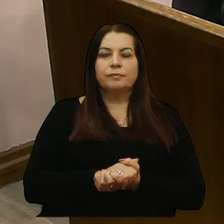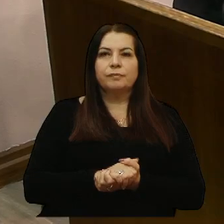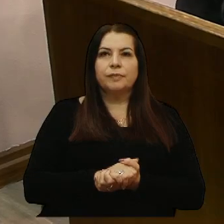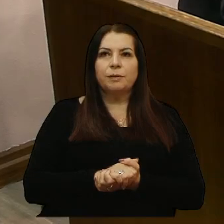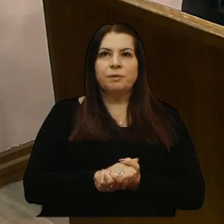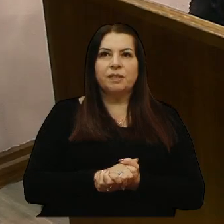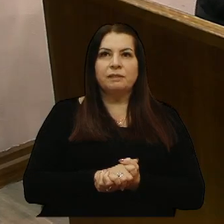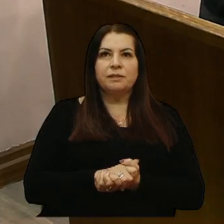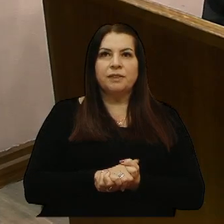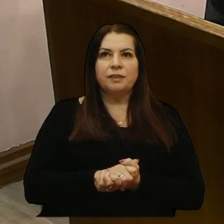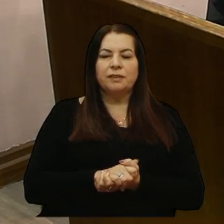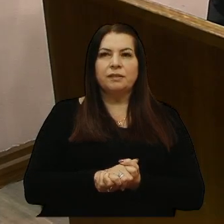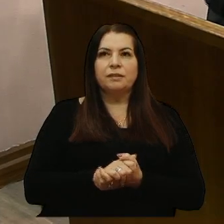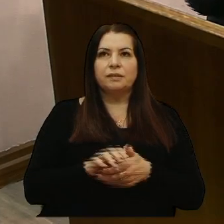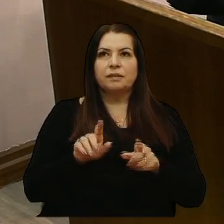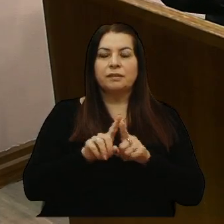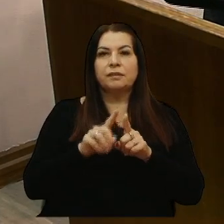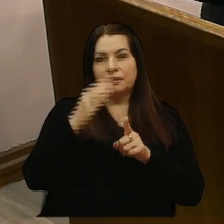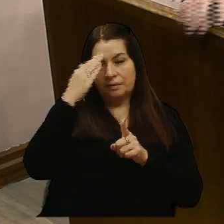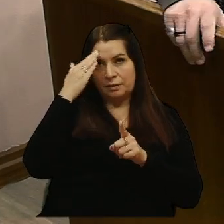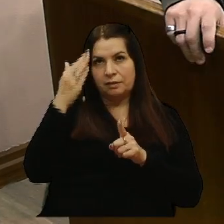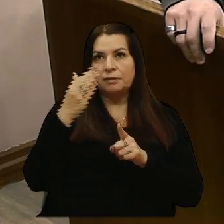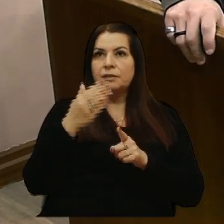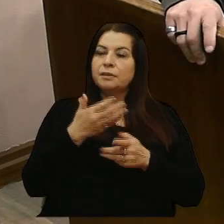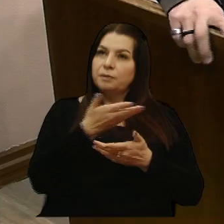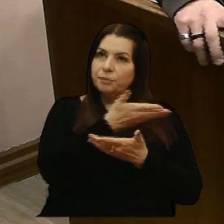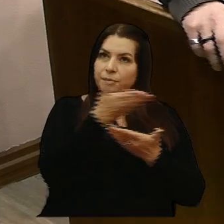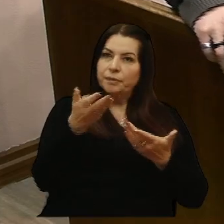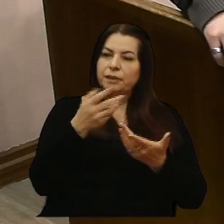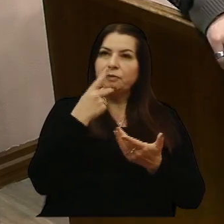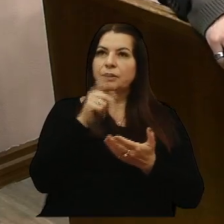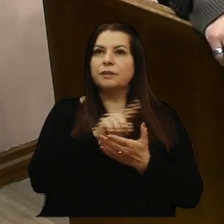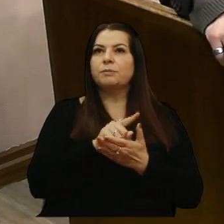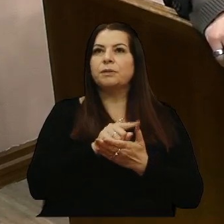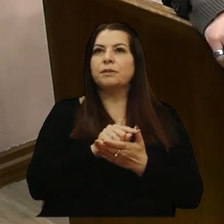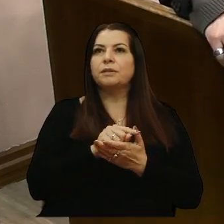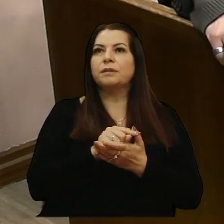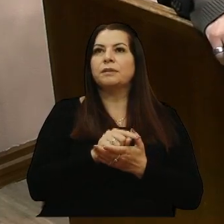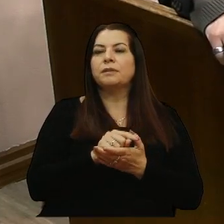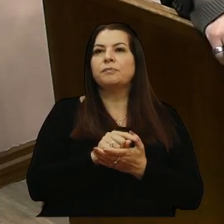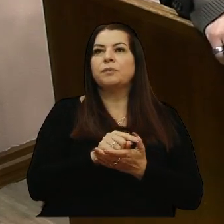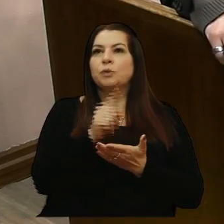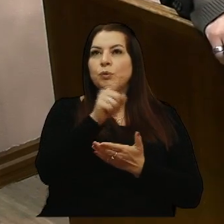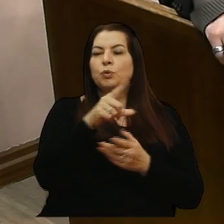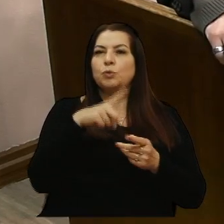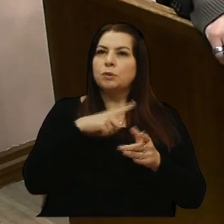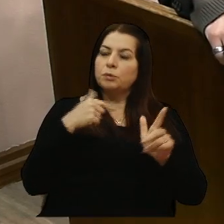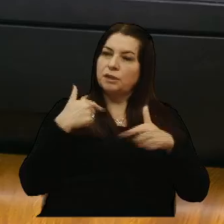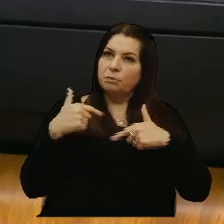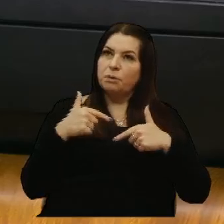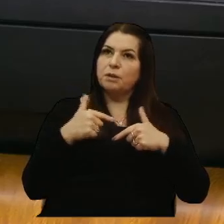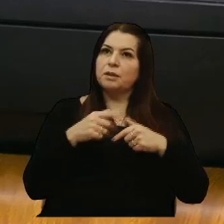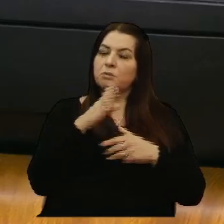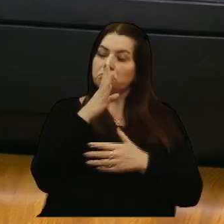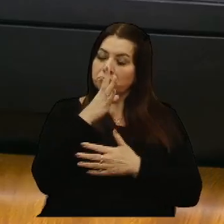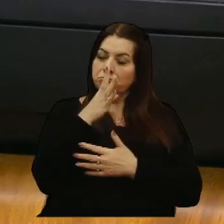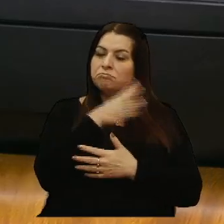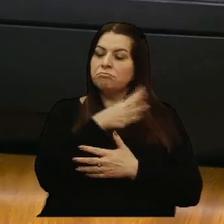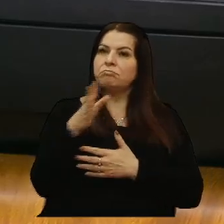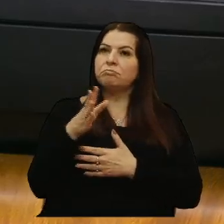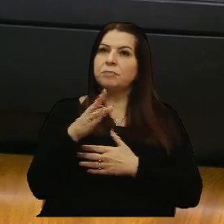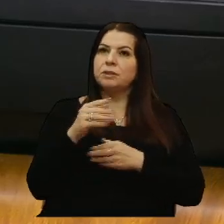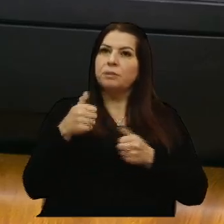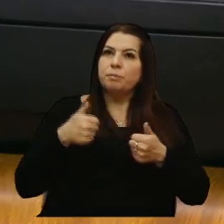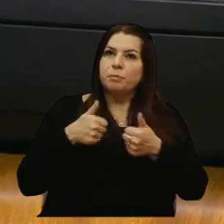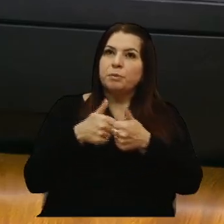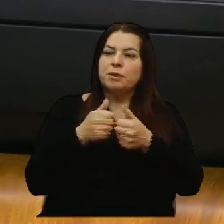vereador. Agradecer ao senhor pela gentileza do à parte, e mais do que isso, vereador Juliano, o senhor tem um trabalho que eu admiro muito, que é o trabalho de